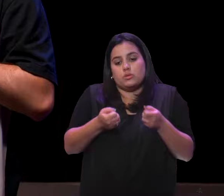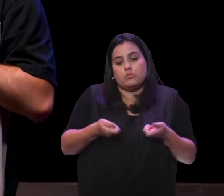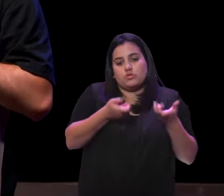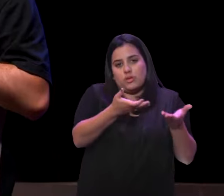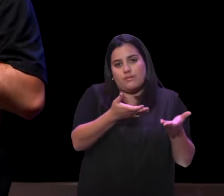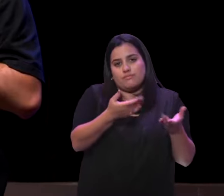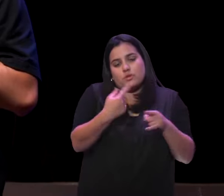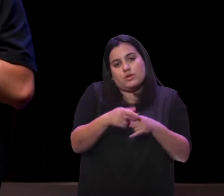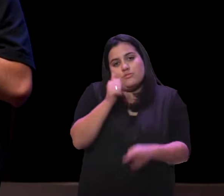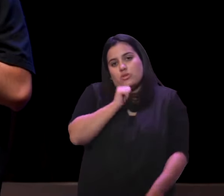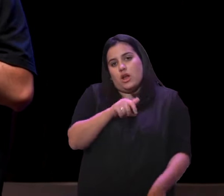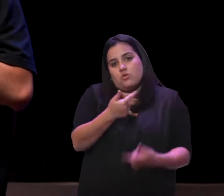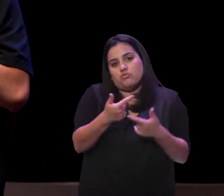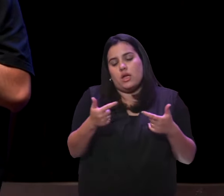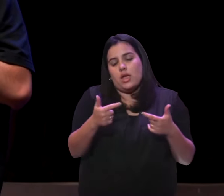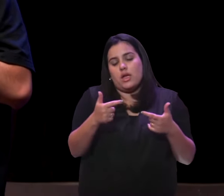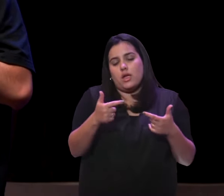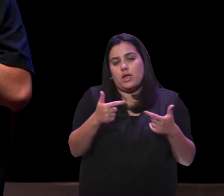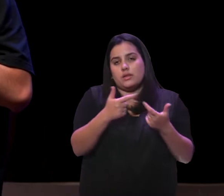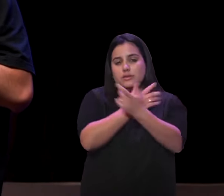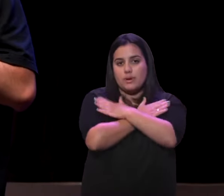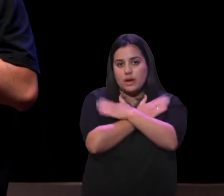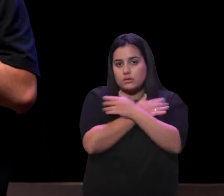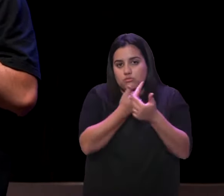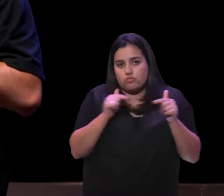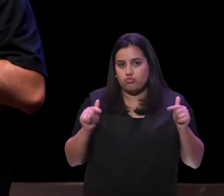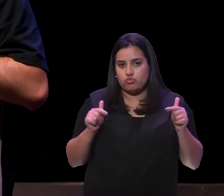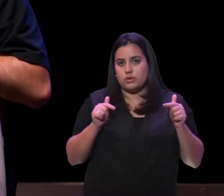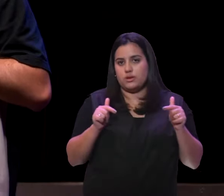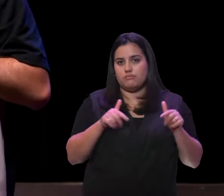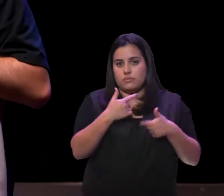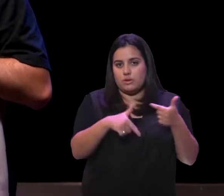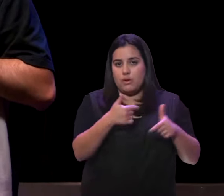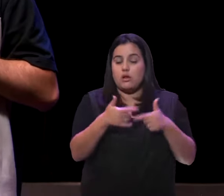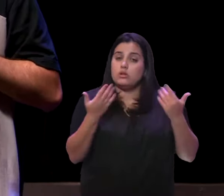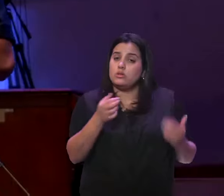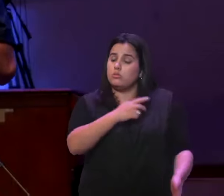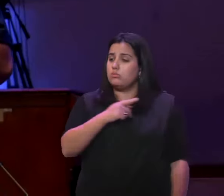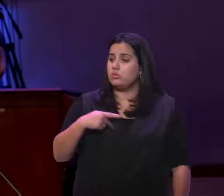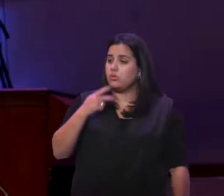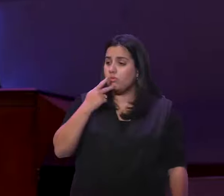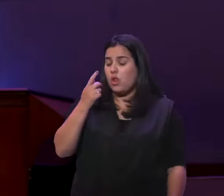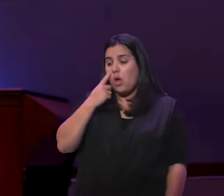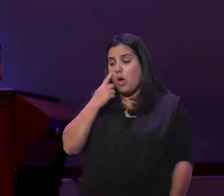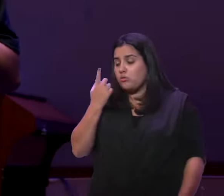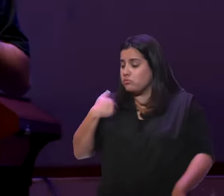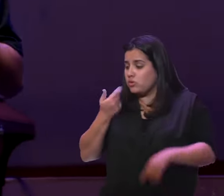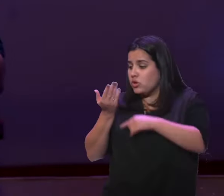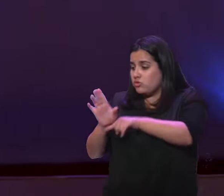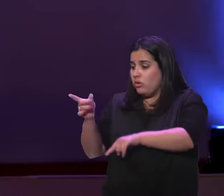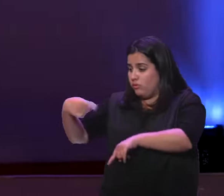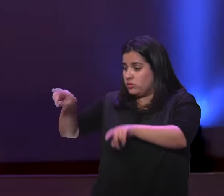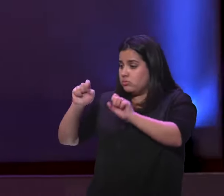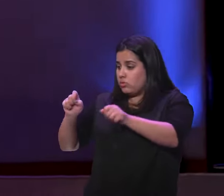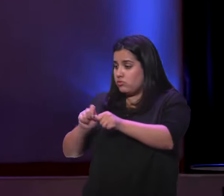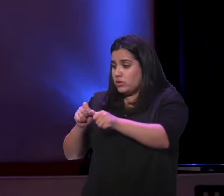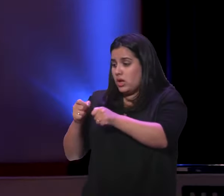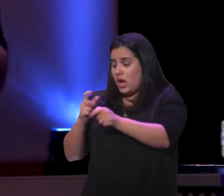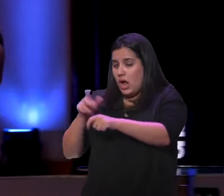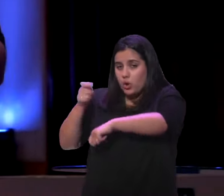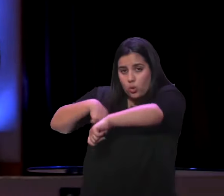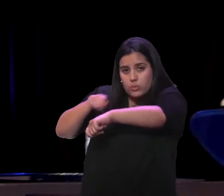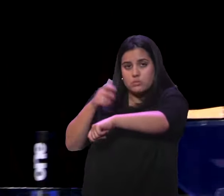de igreja falou: olha, vem aqui, nós vamos te ajudar, faz a cantina aqui do nosso ministério. Ela começou a ser